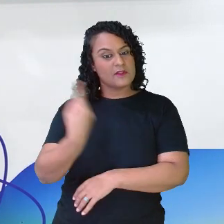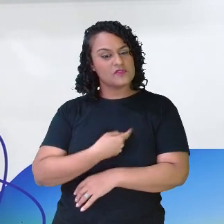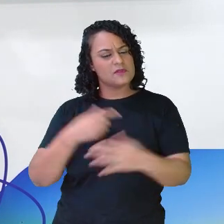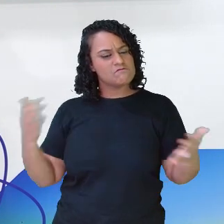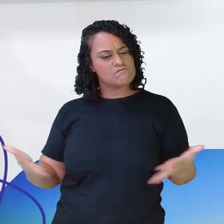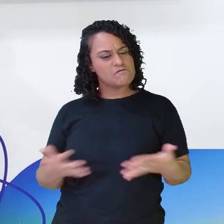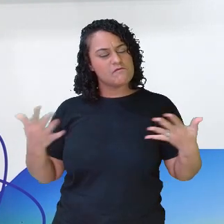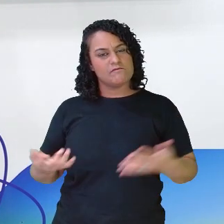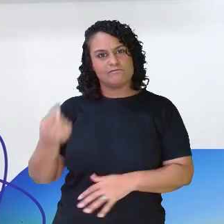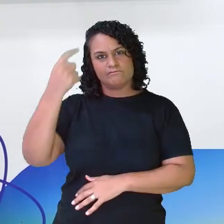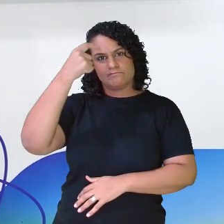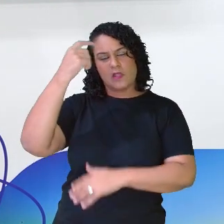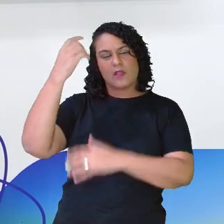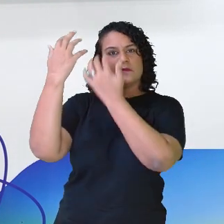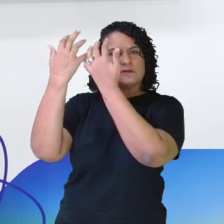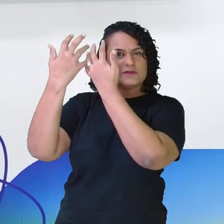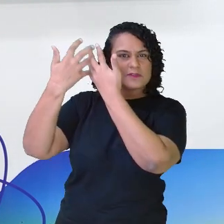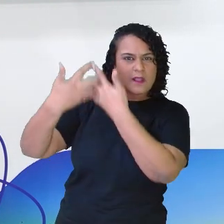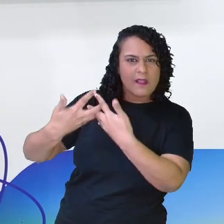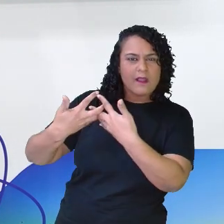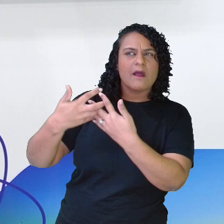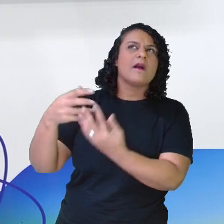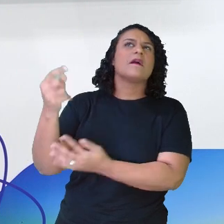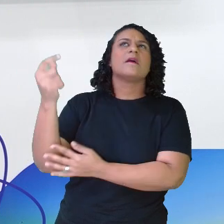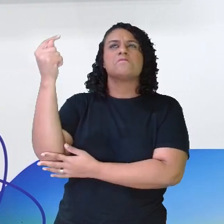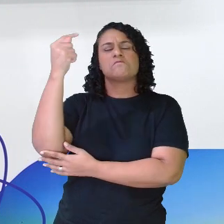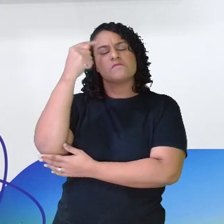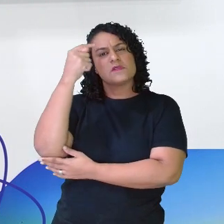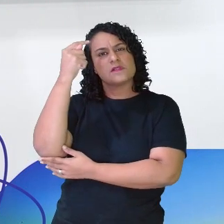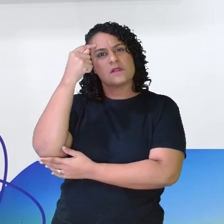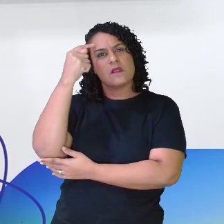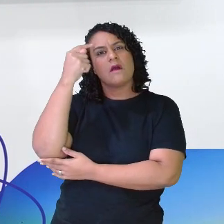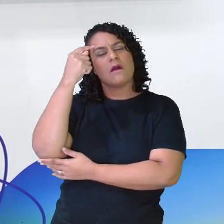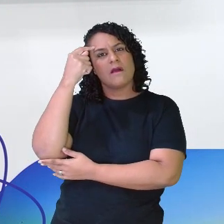a pensar. A história coloca a gente para